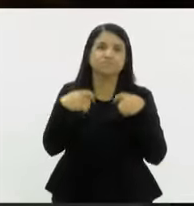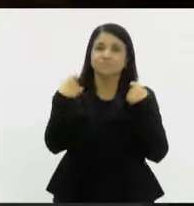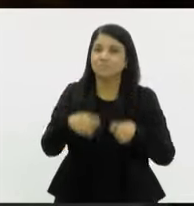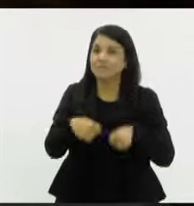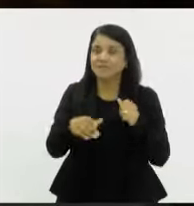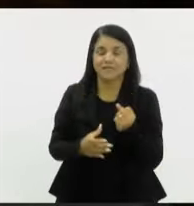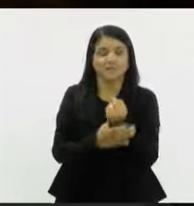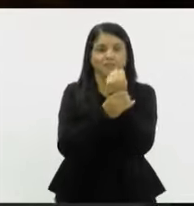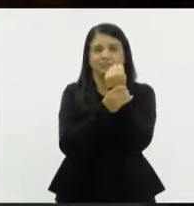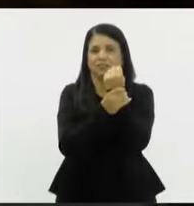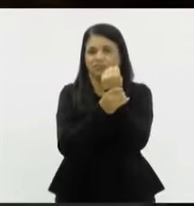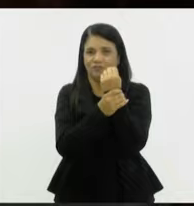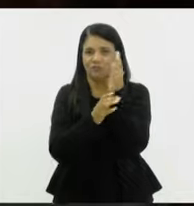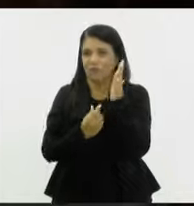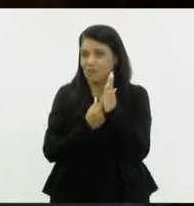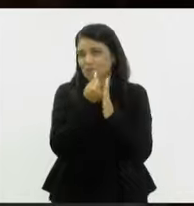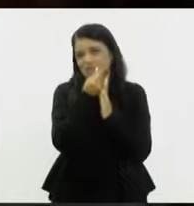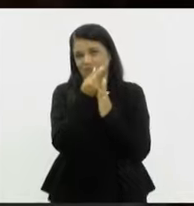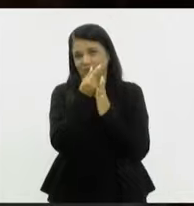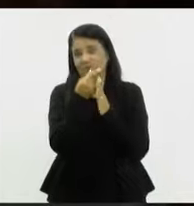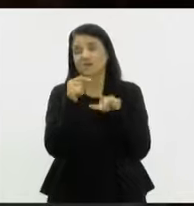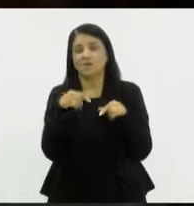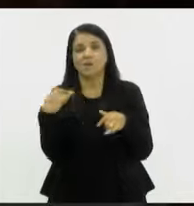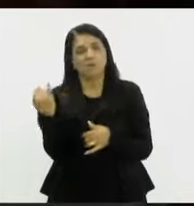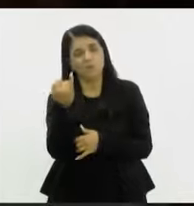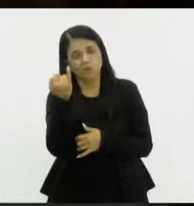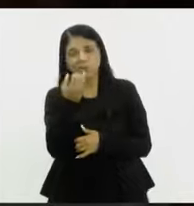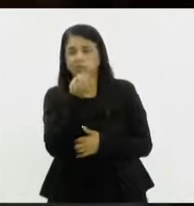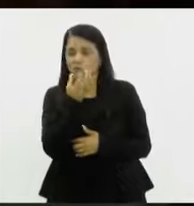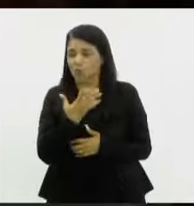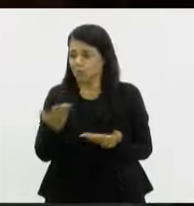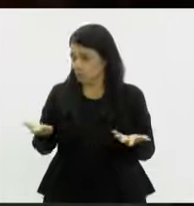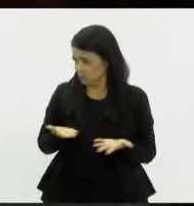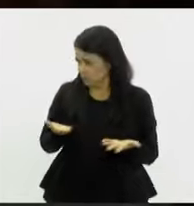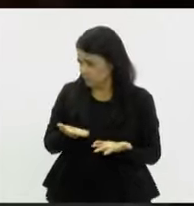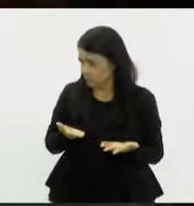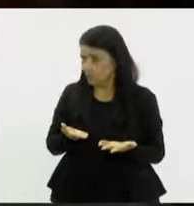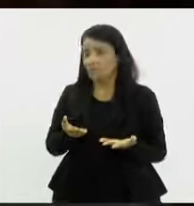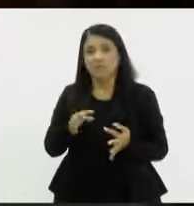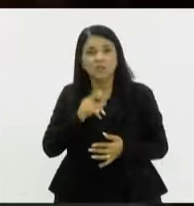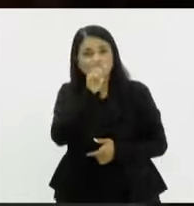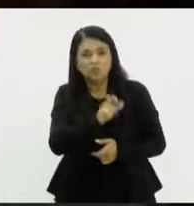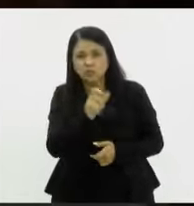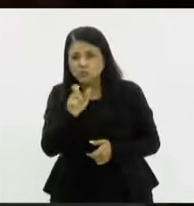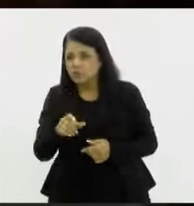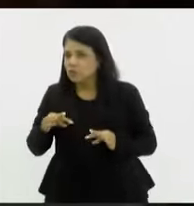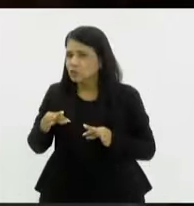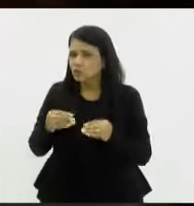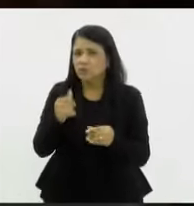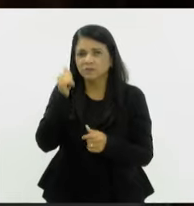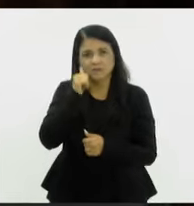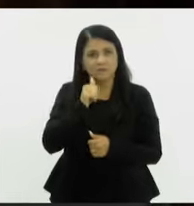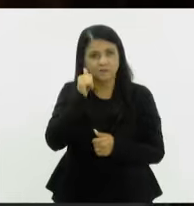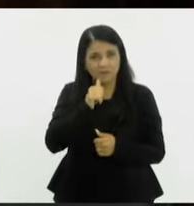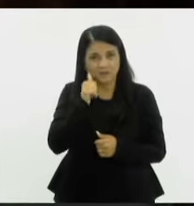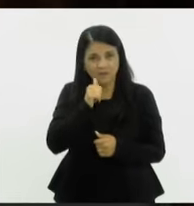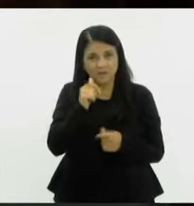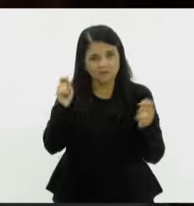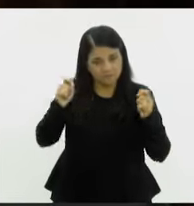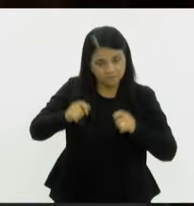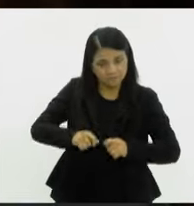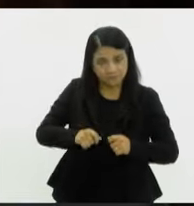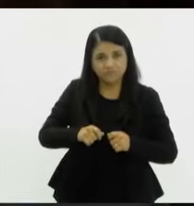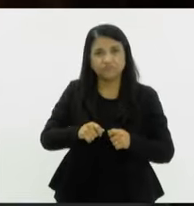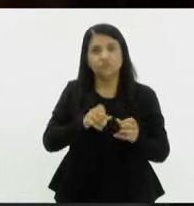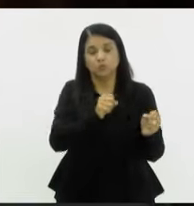isso que hoje é muito bom estar ao lado de vocês aqui são todas todas as mulheres que estão aqui de alguma maneira são